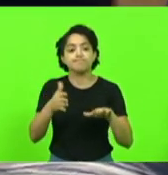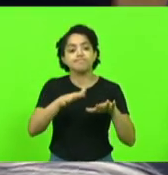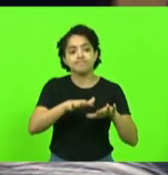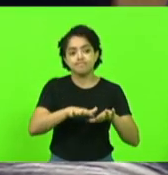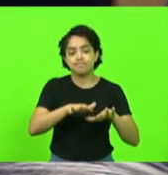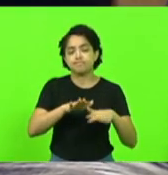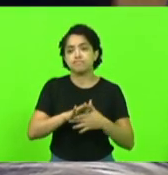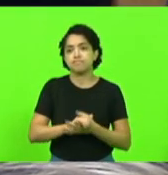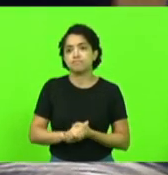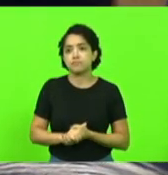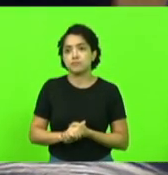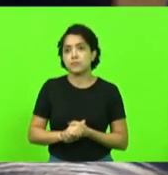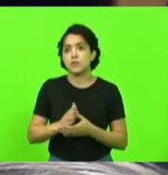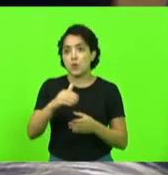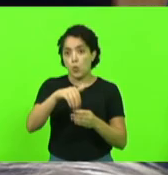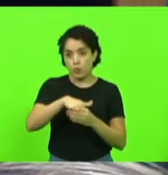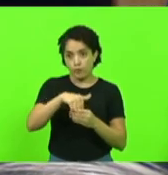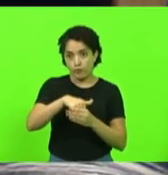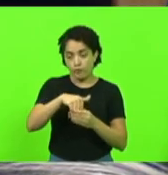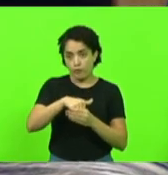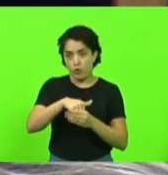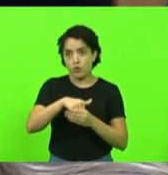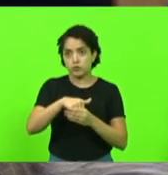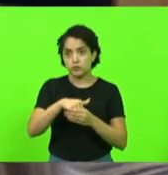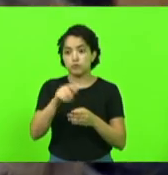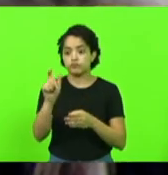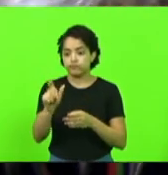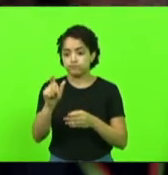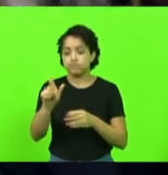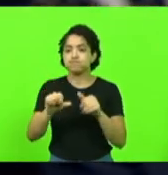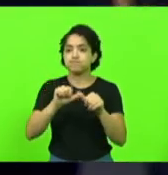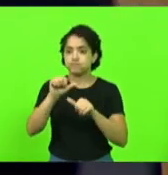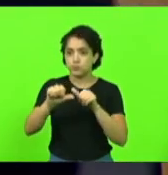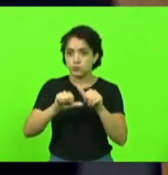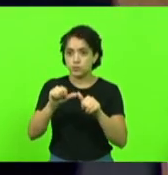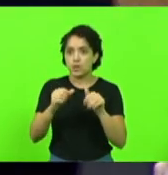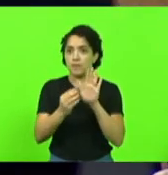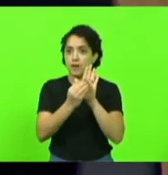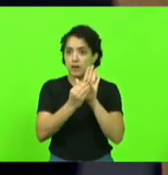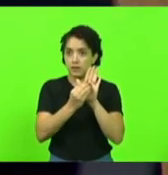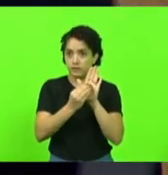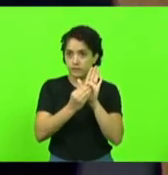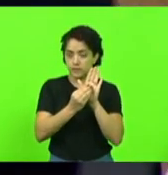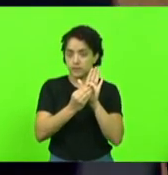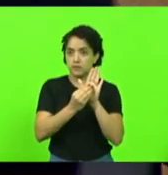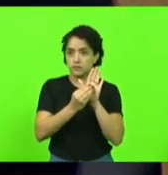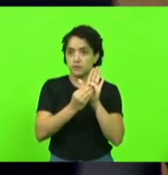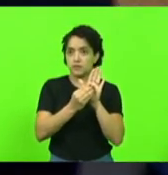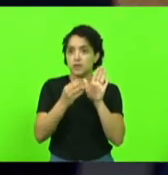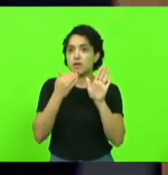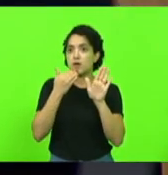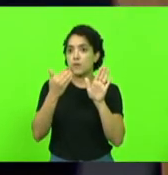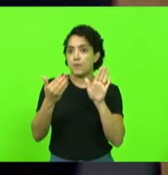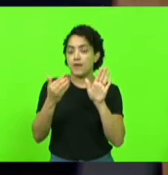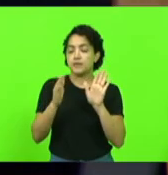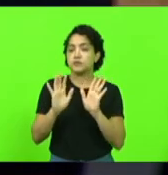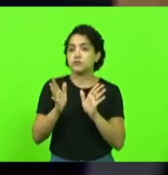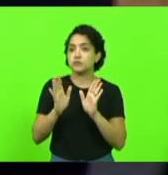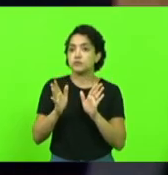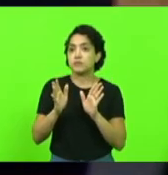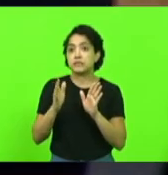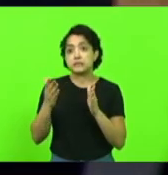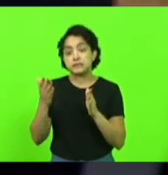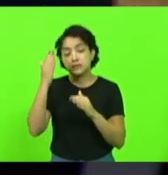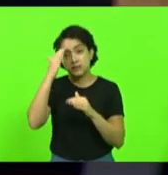meu voto é pelo substitutivo global e peço para os colegas, apesar de já estar em votação, né, mas se alguém